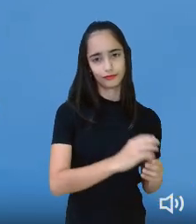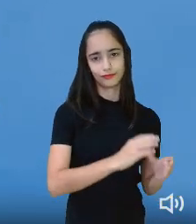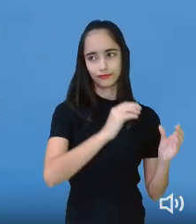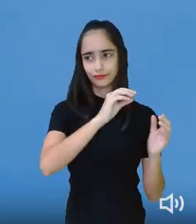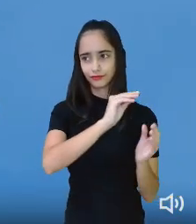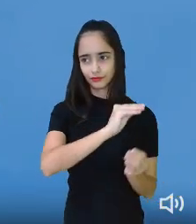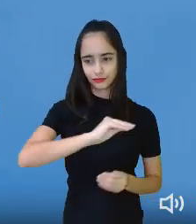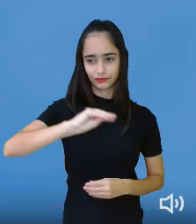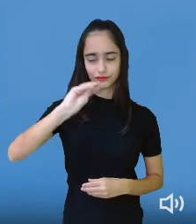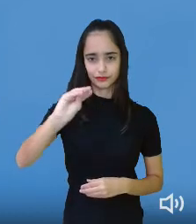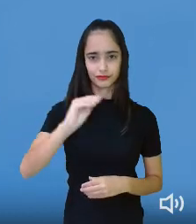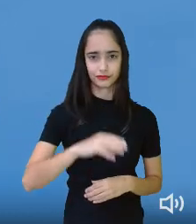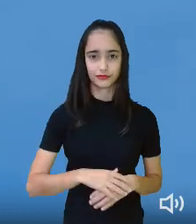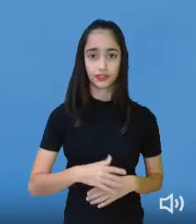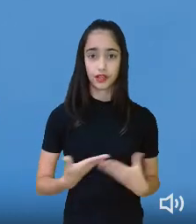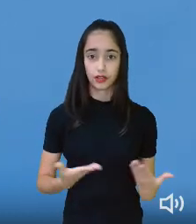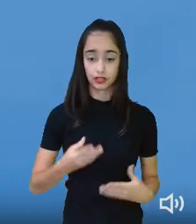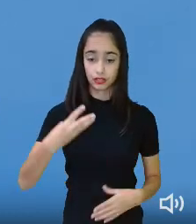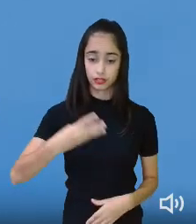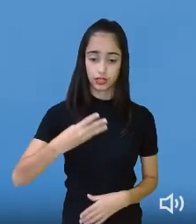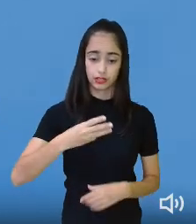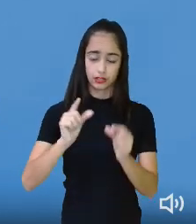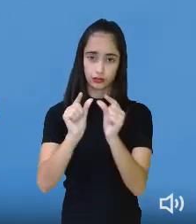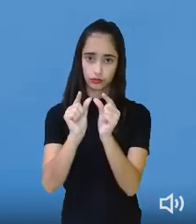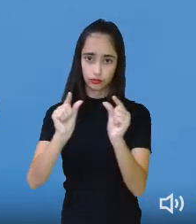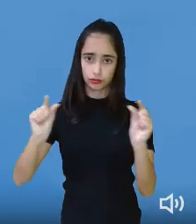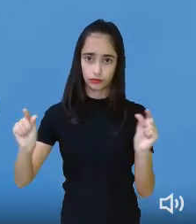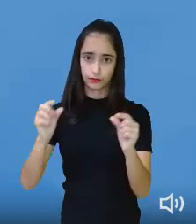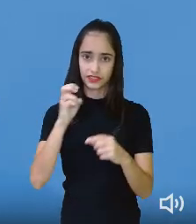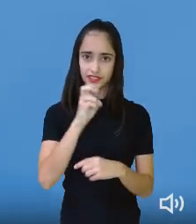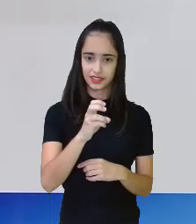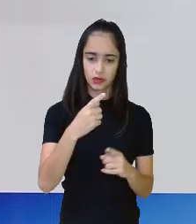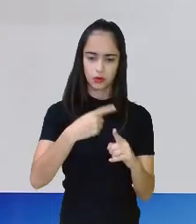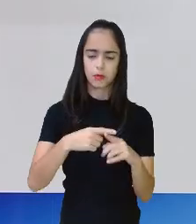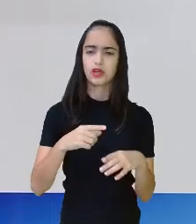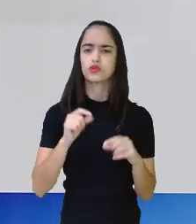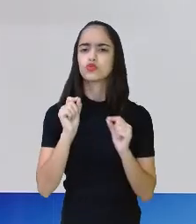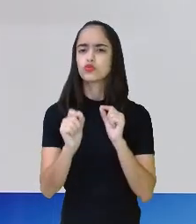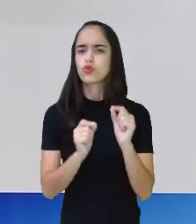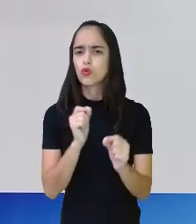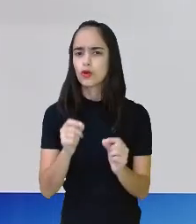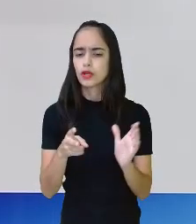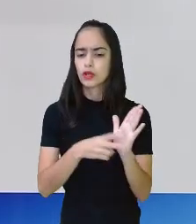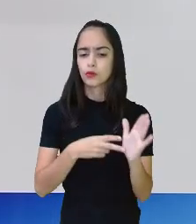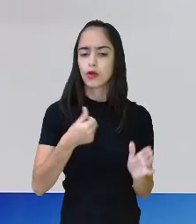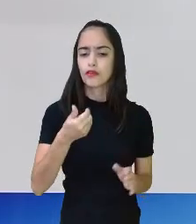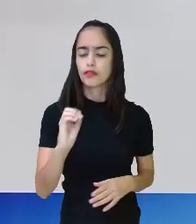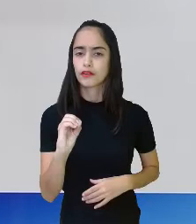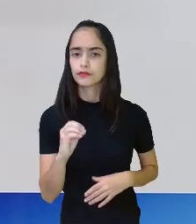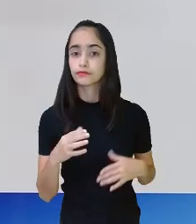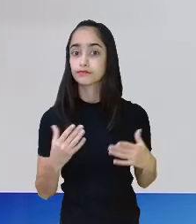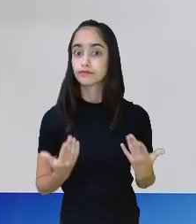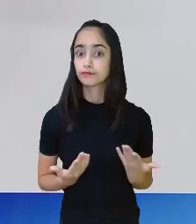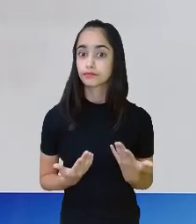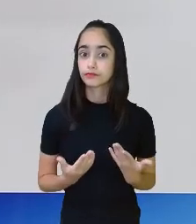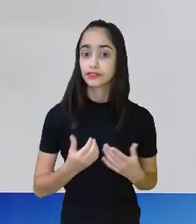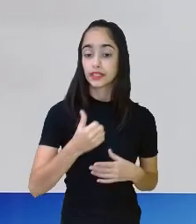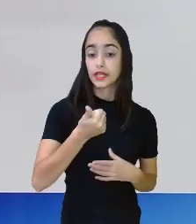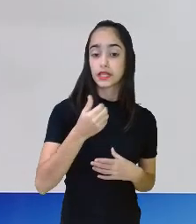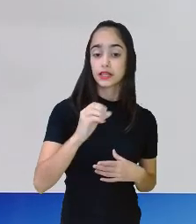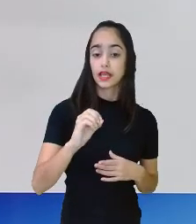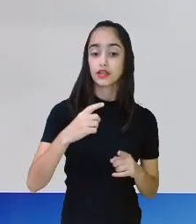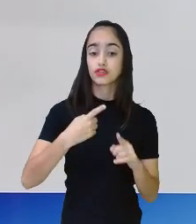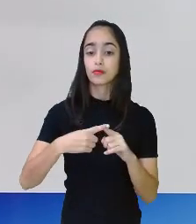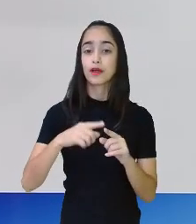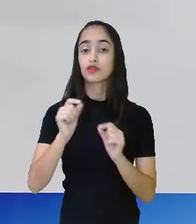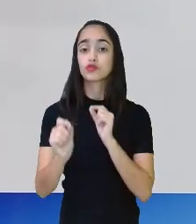Terceira sequência, 5 mais quem vai dar 10? E aí? 10 mais quem vai dar